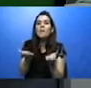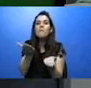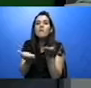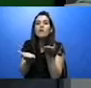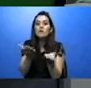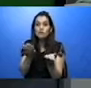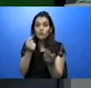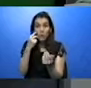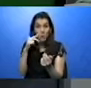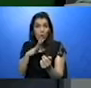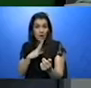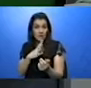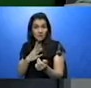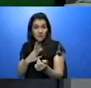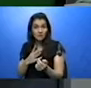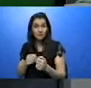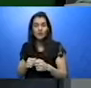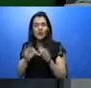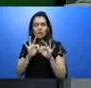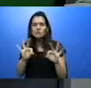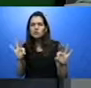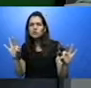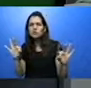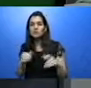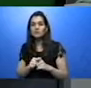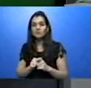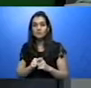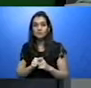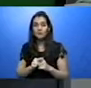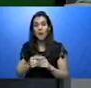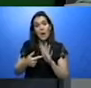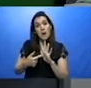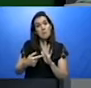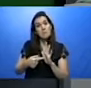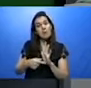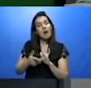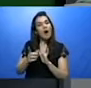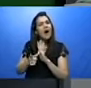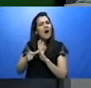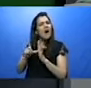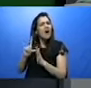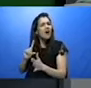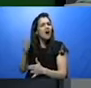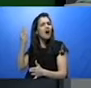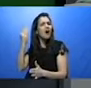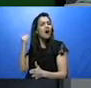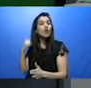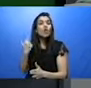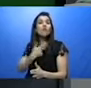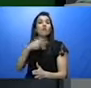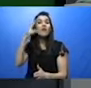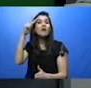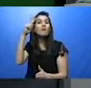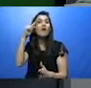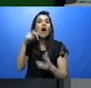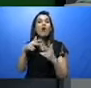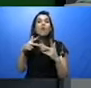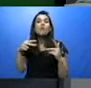Vamos conhecer algumas medidas de animais, mas antes, que tal relembrar algumas e conhecer